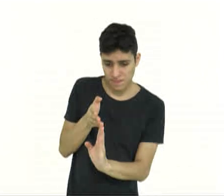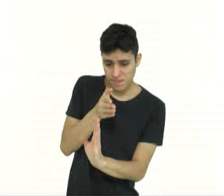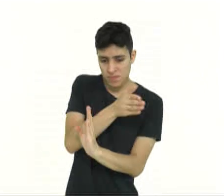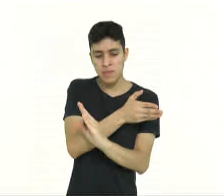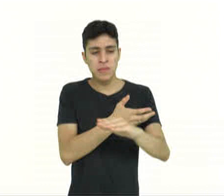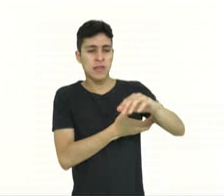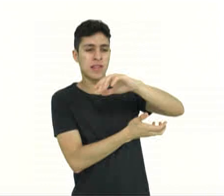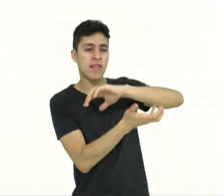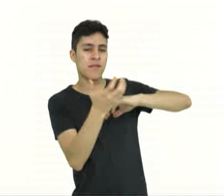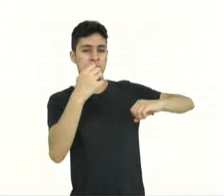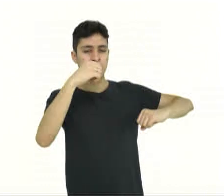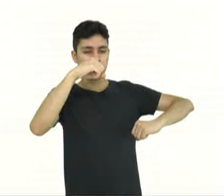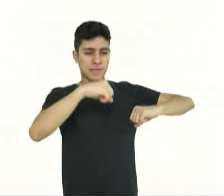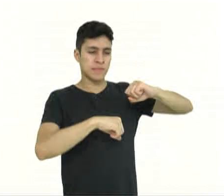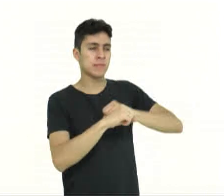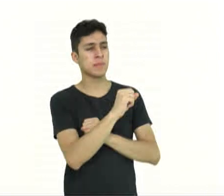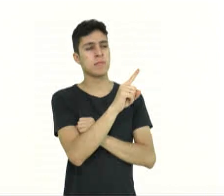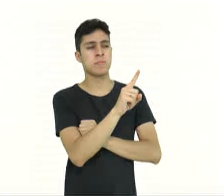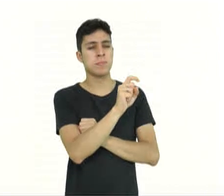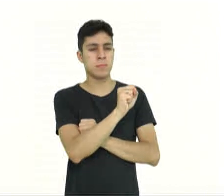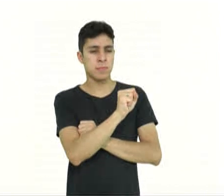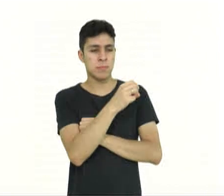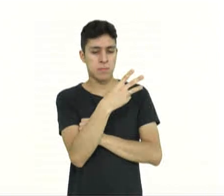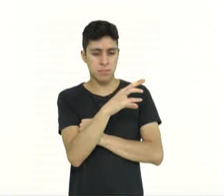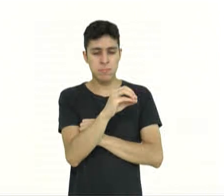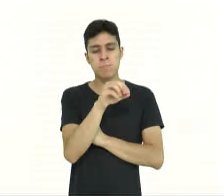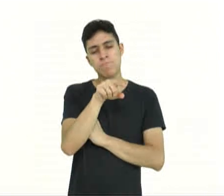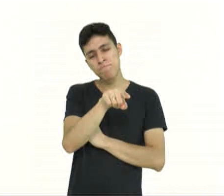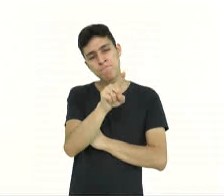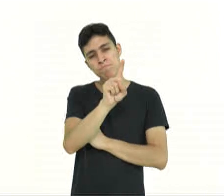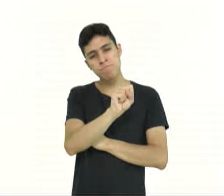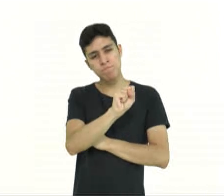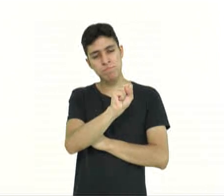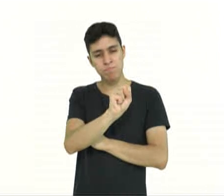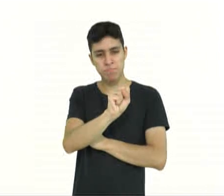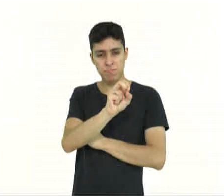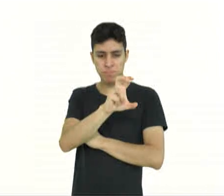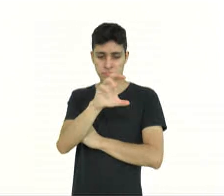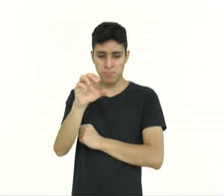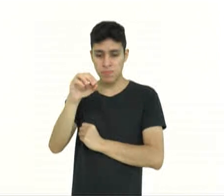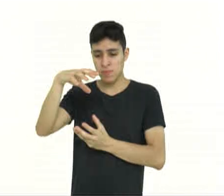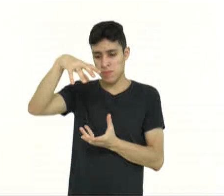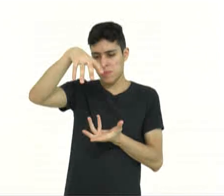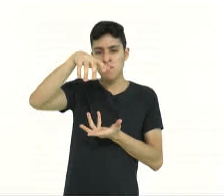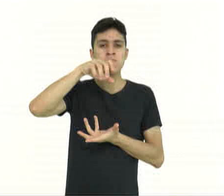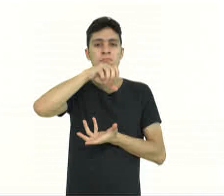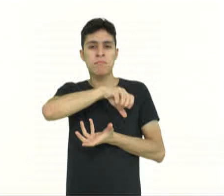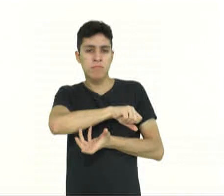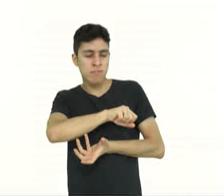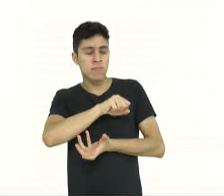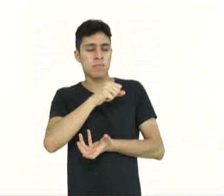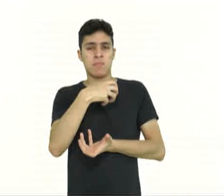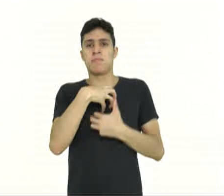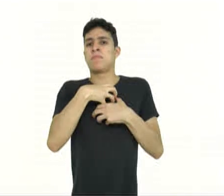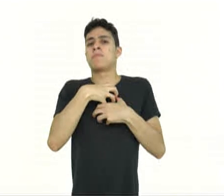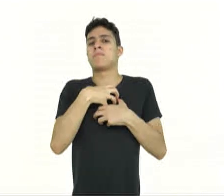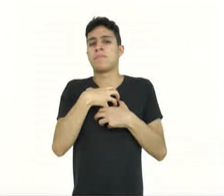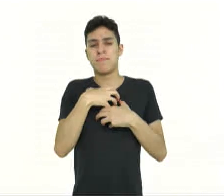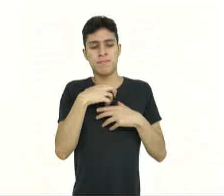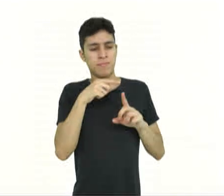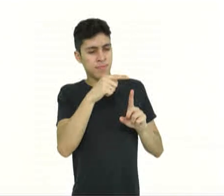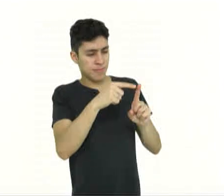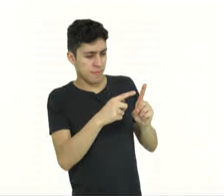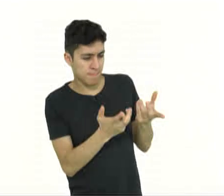revoluções industriais, ó, de 1830 a 1850, a Terra reagiu de forma rápida já a esse tipo